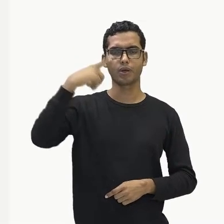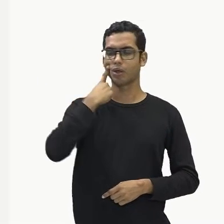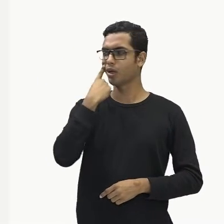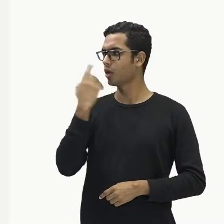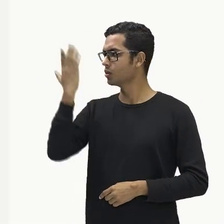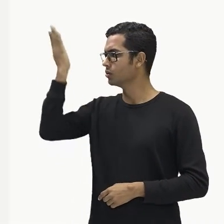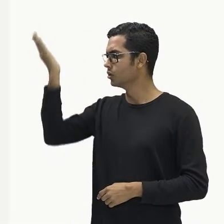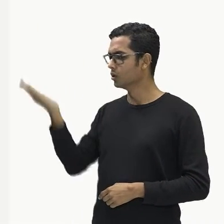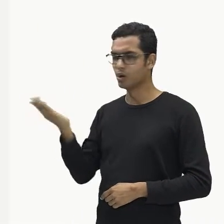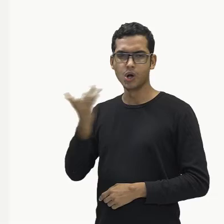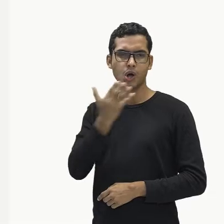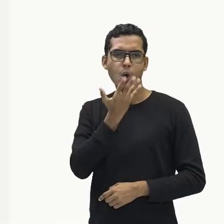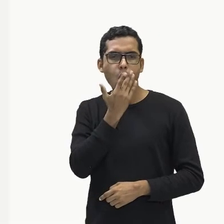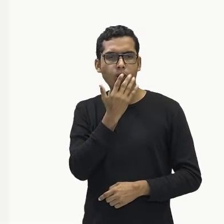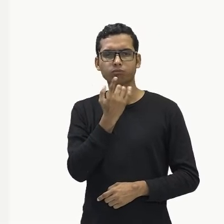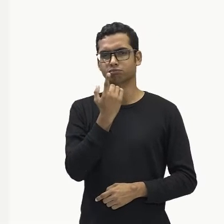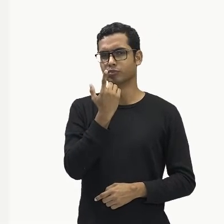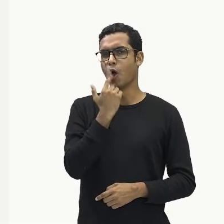Eles são